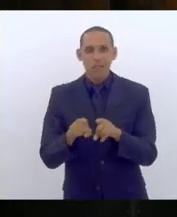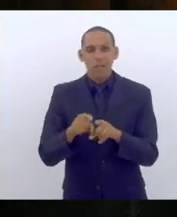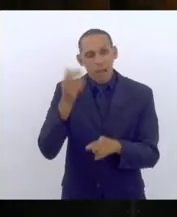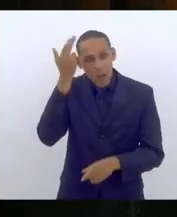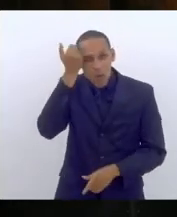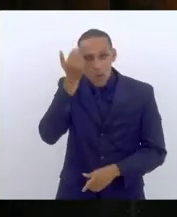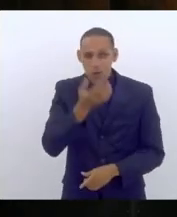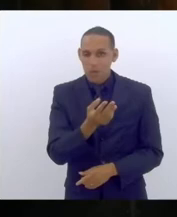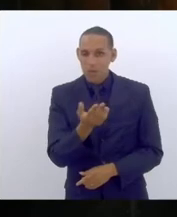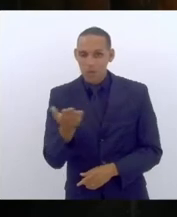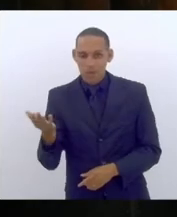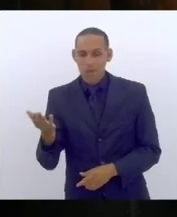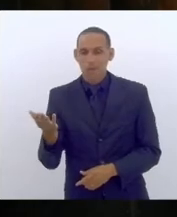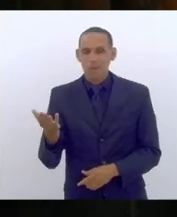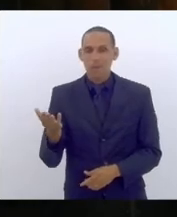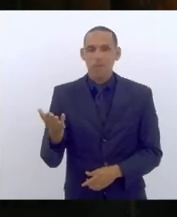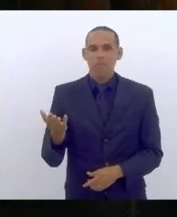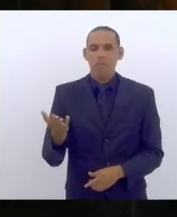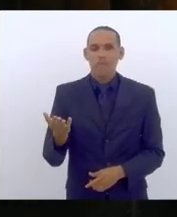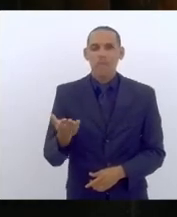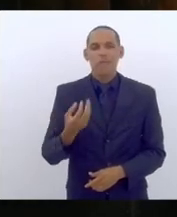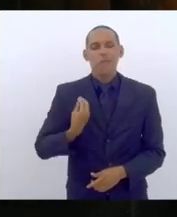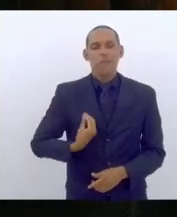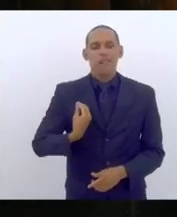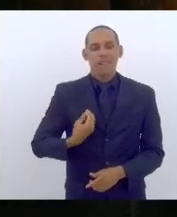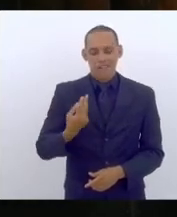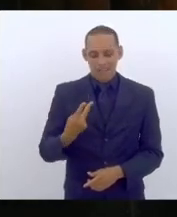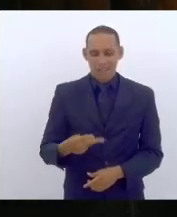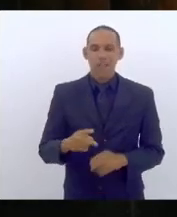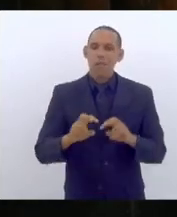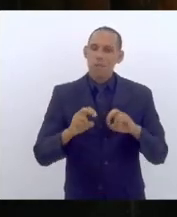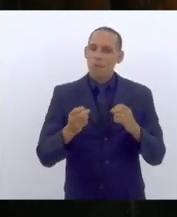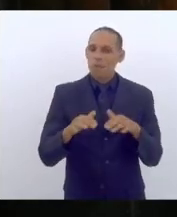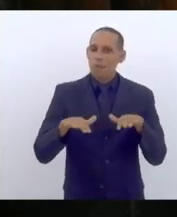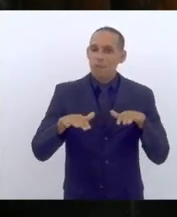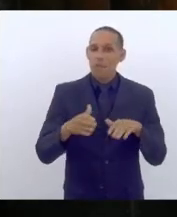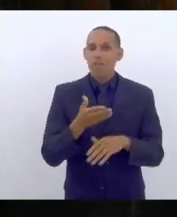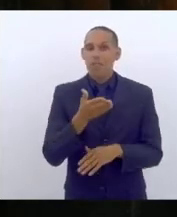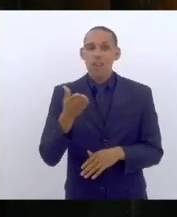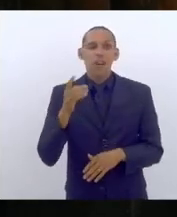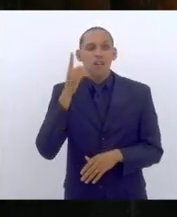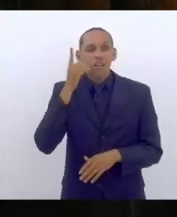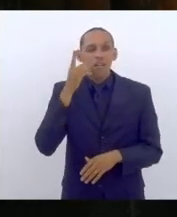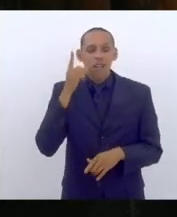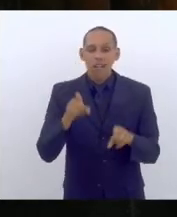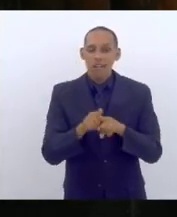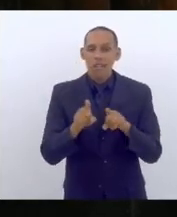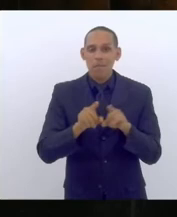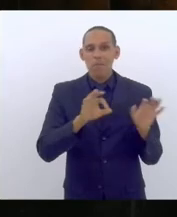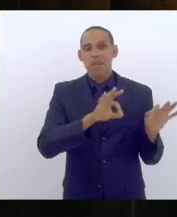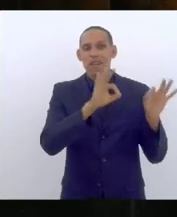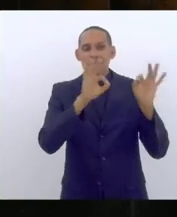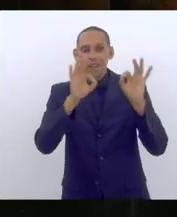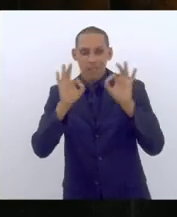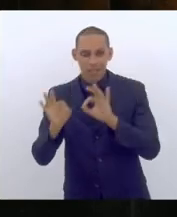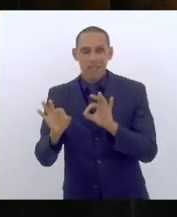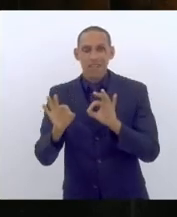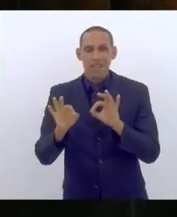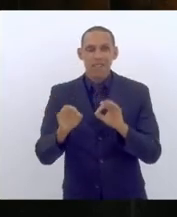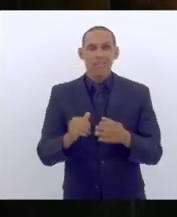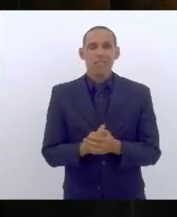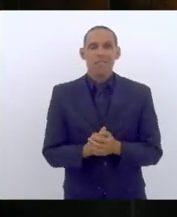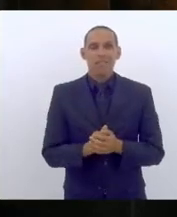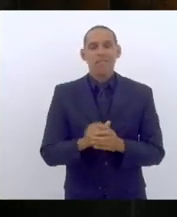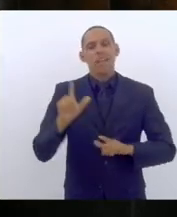eu marco ele presente saindo aqui em plenário senhoras e senhores deputados que nos assistem na